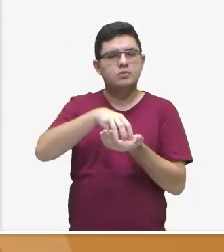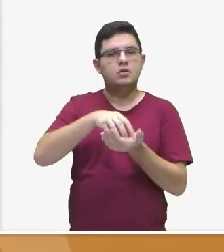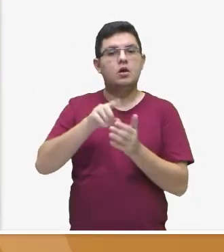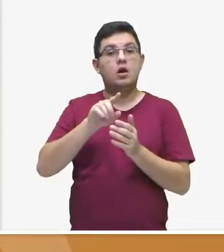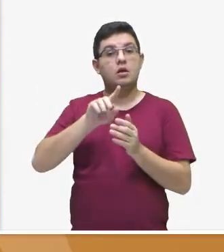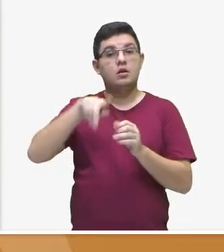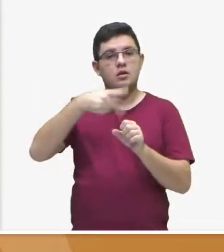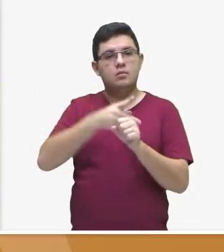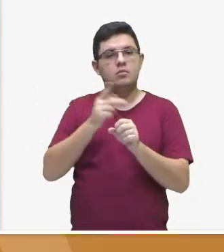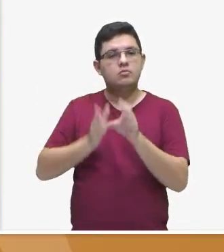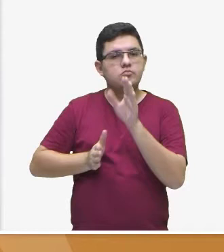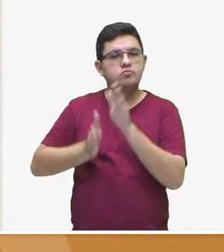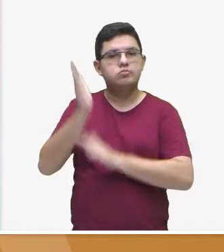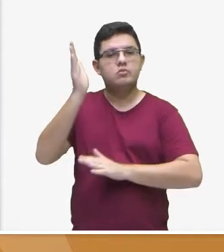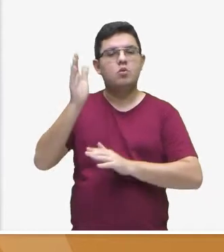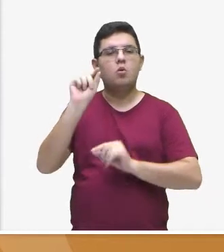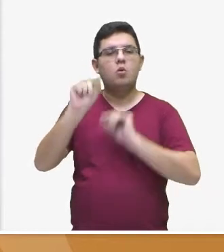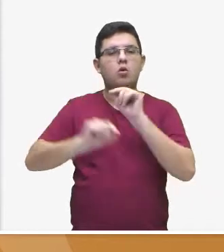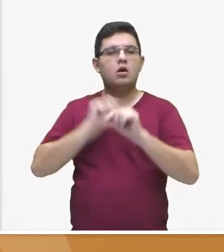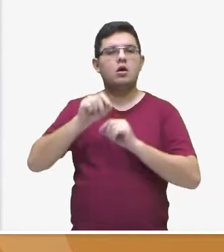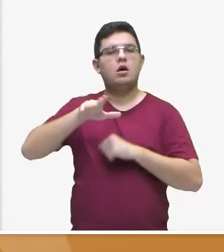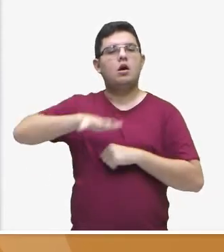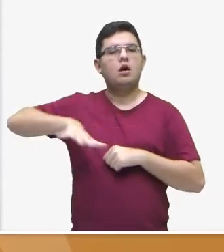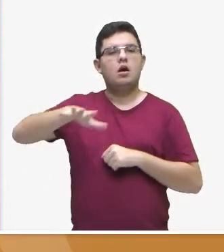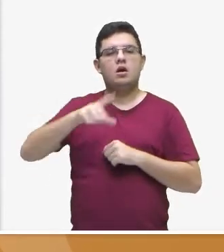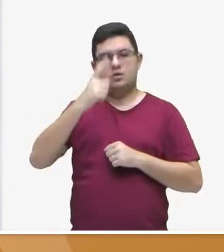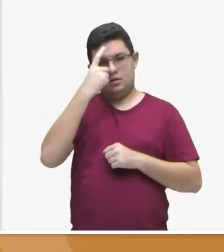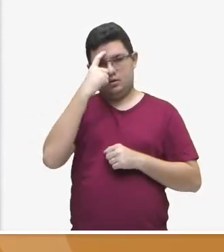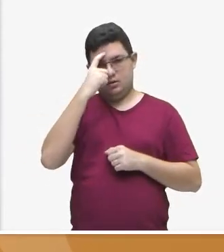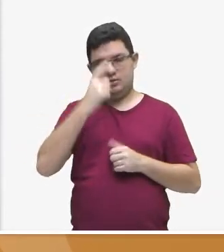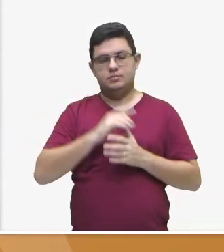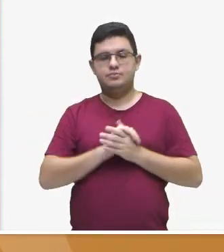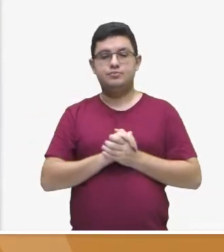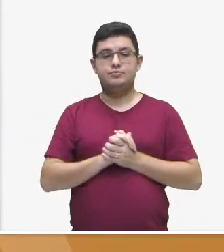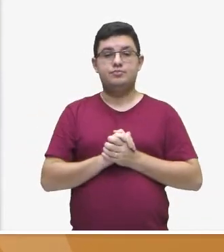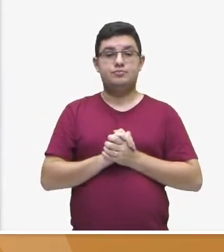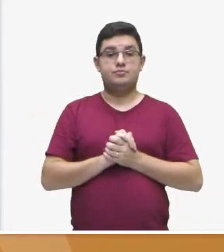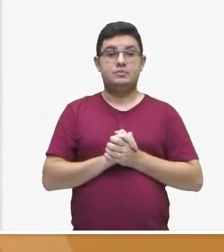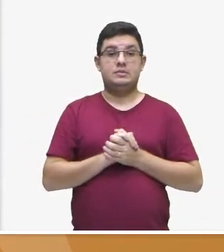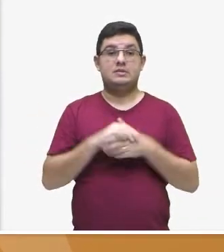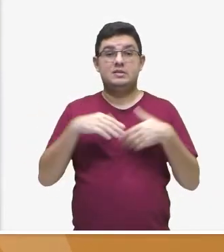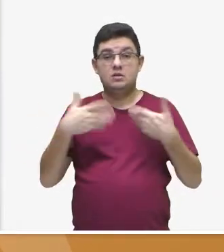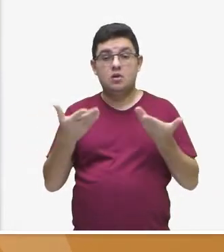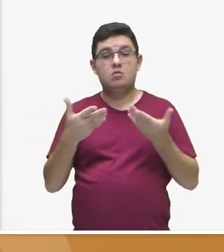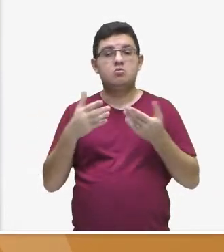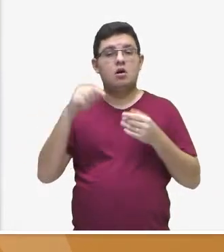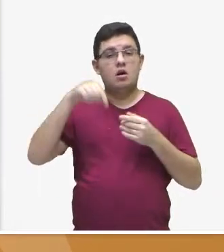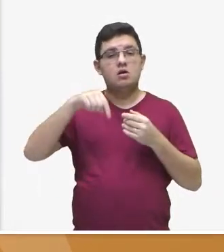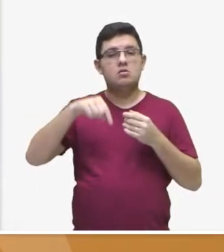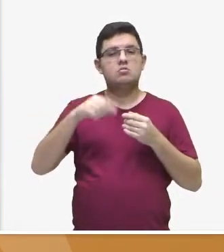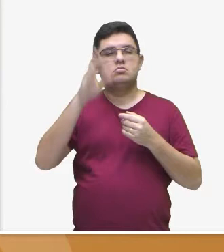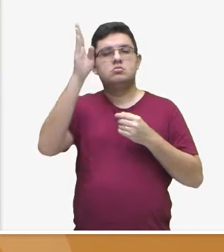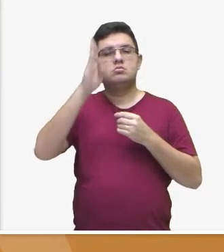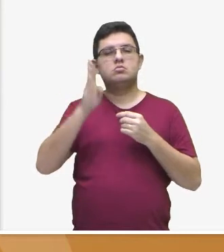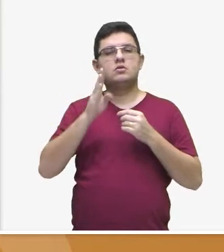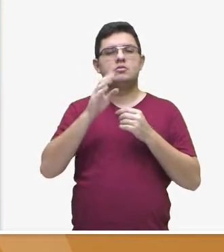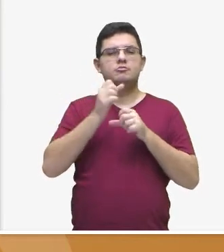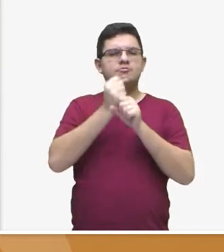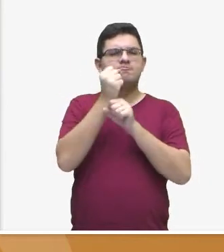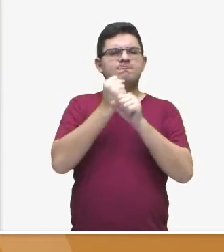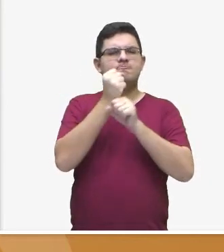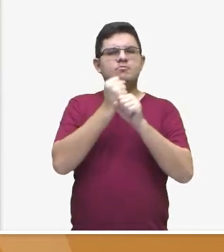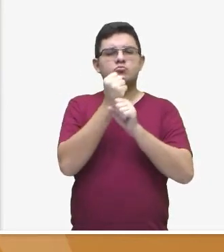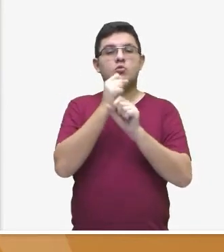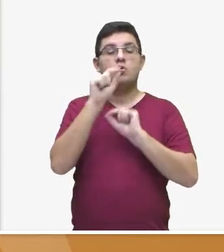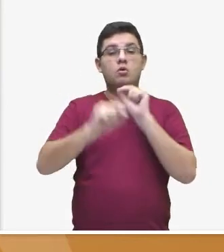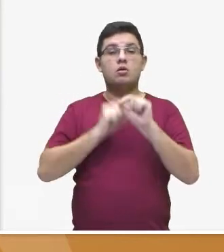Índias Orientais lá buscar especiarias. E aí ficou um tempão aí sem que os portugueses dessem atenção